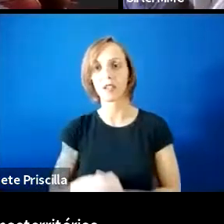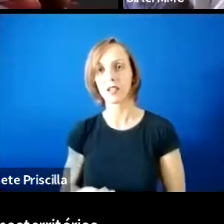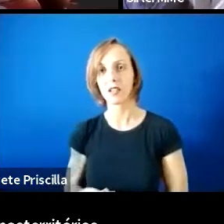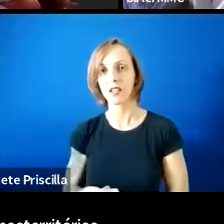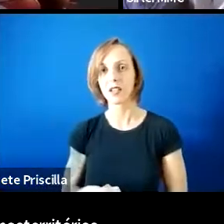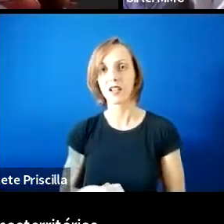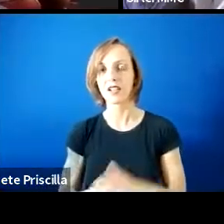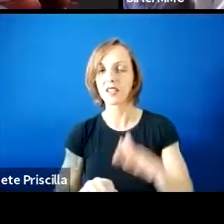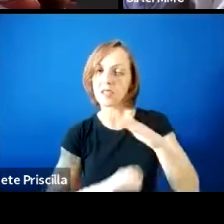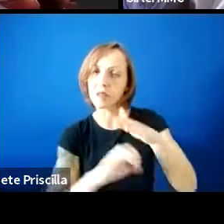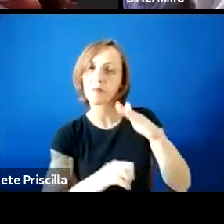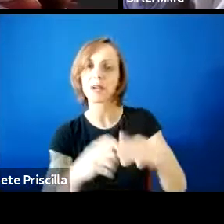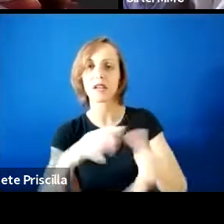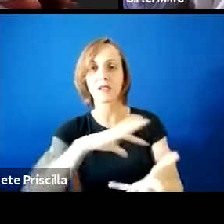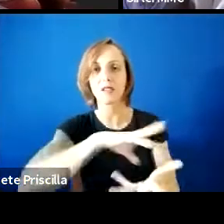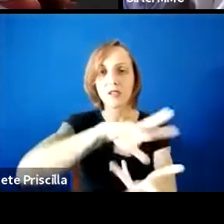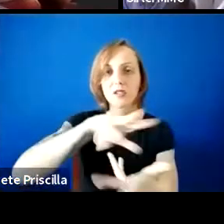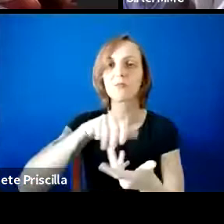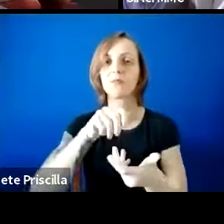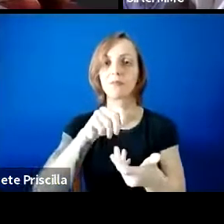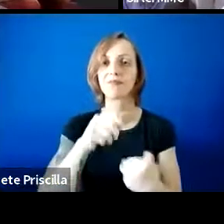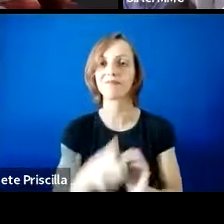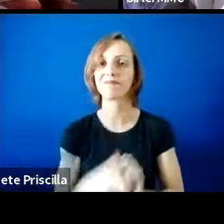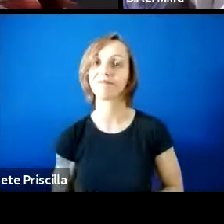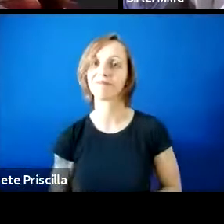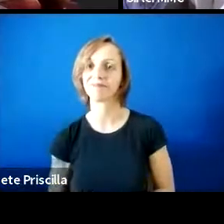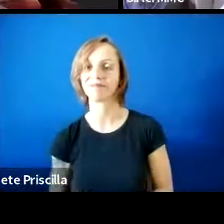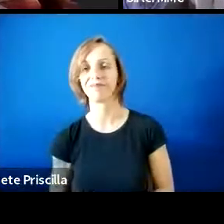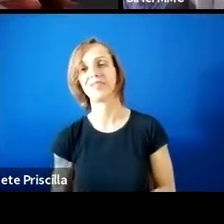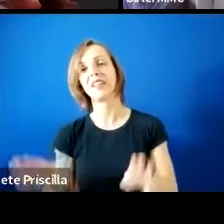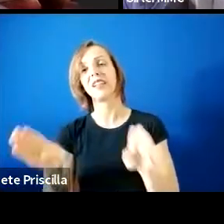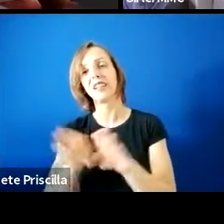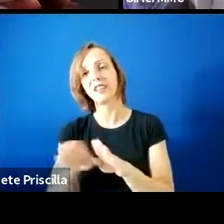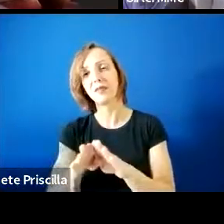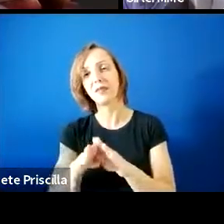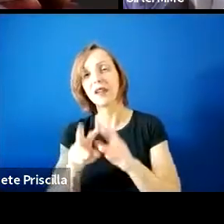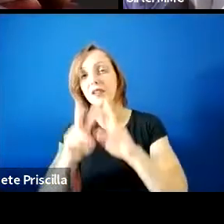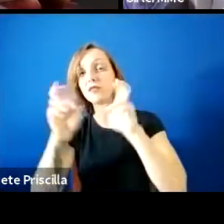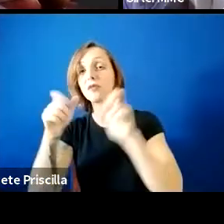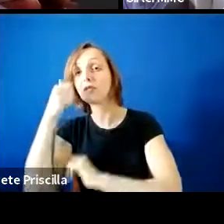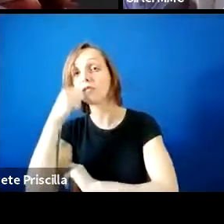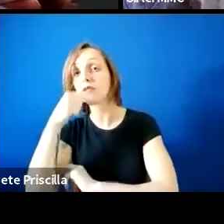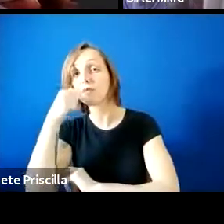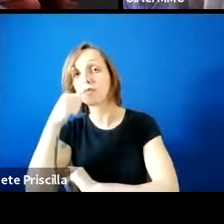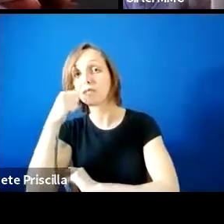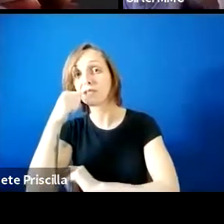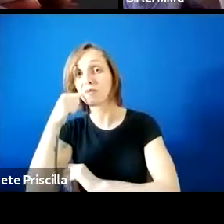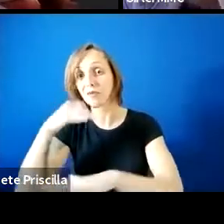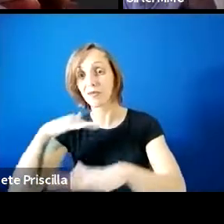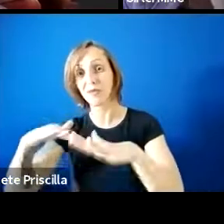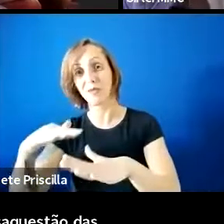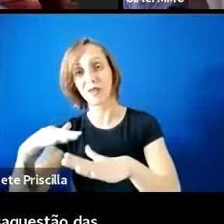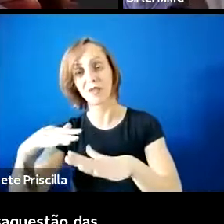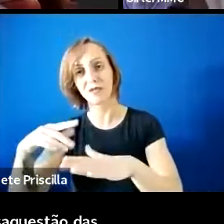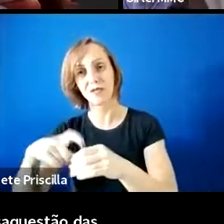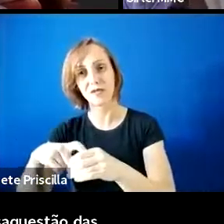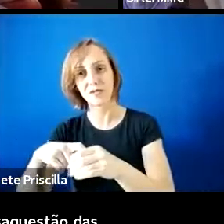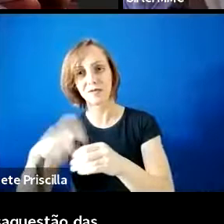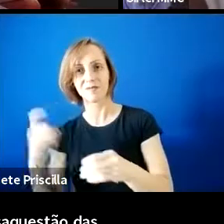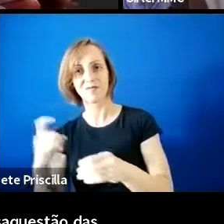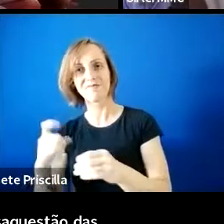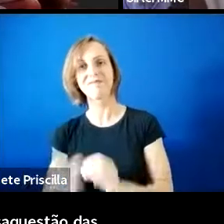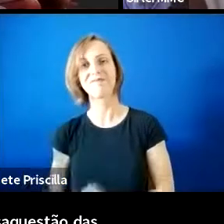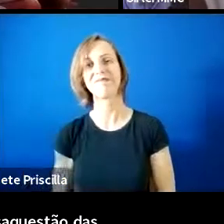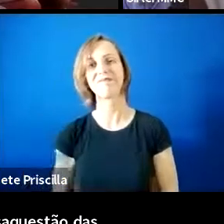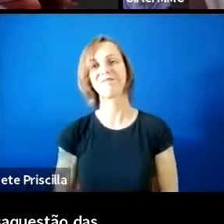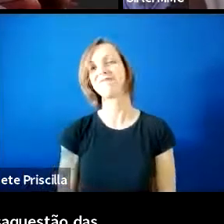multinacionais, enfim. E também nessa questão das mulheres a partir de um movimento autônomo, né? Companheira Cirlei, contigo.